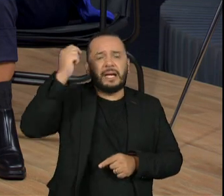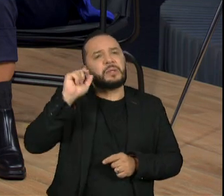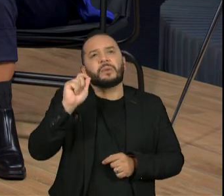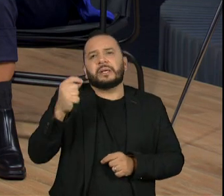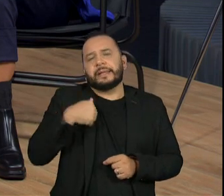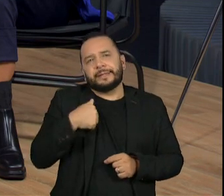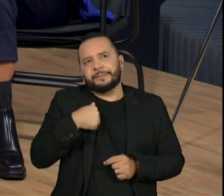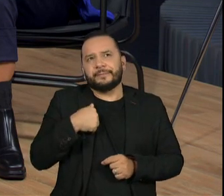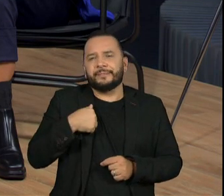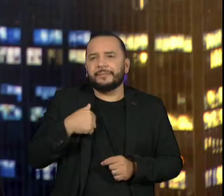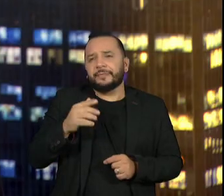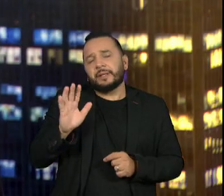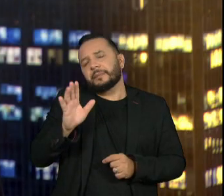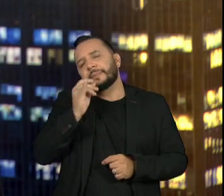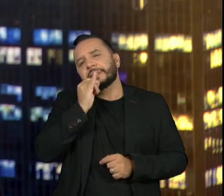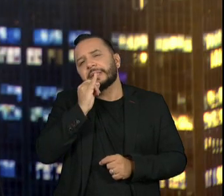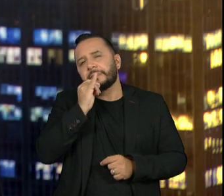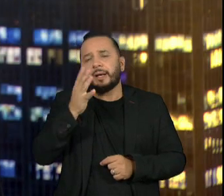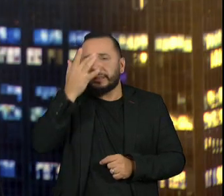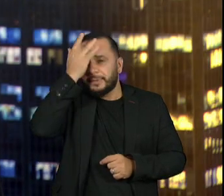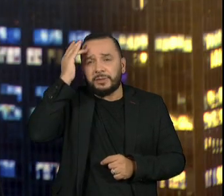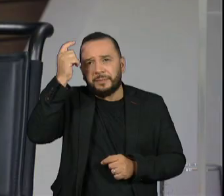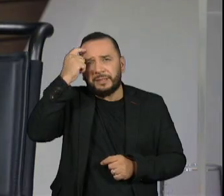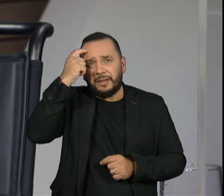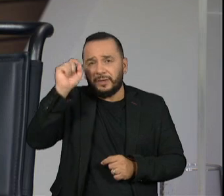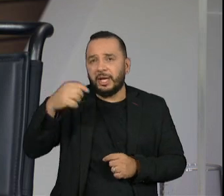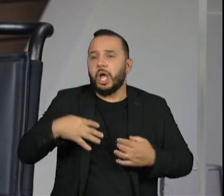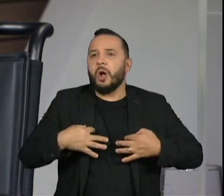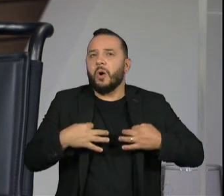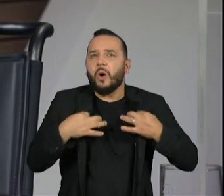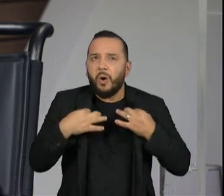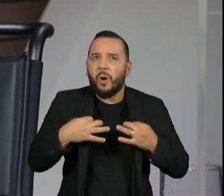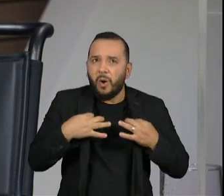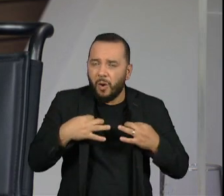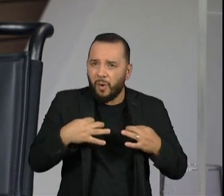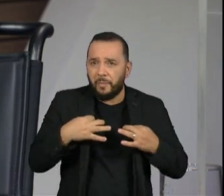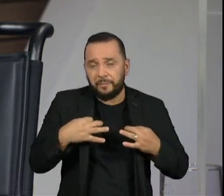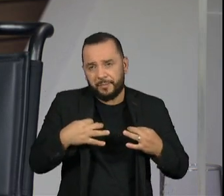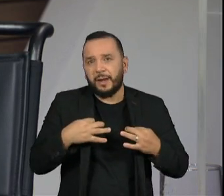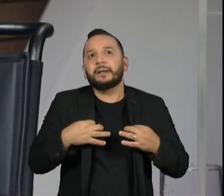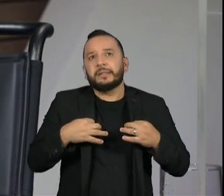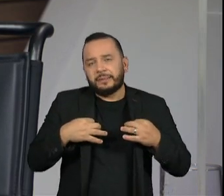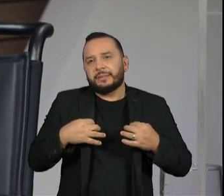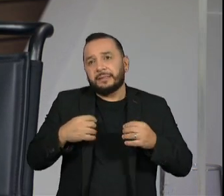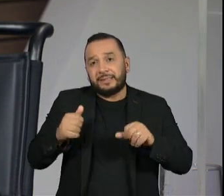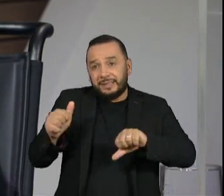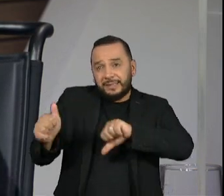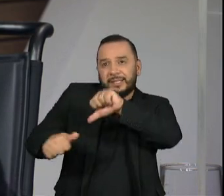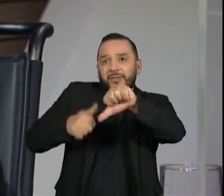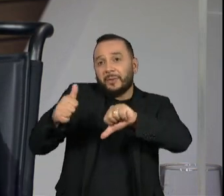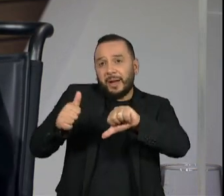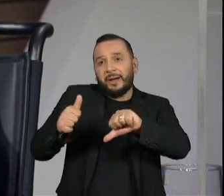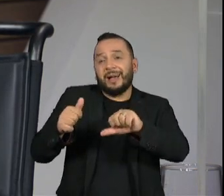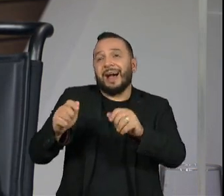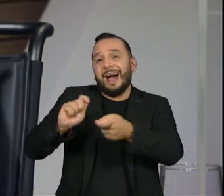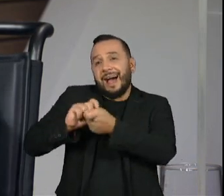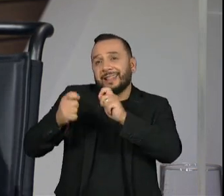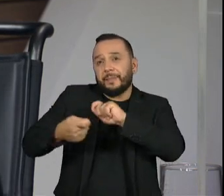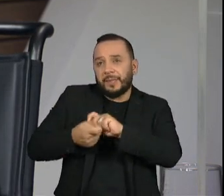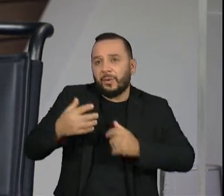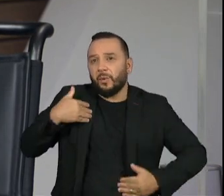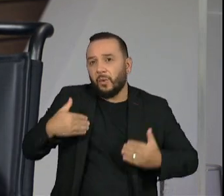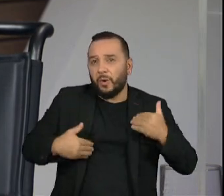mais relacional, ou seja, a roupa sempre vai ser transformada de acordo com a pessoa que a veste, a gente tinha mais espaço para